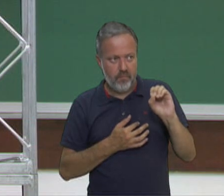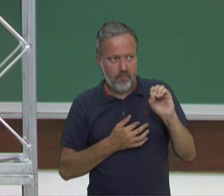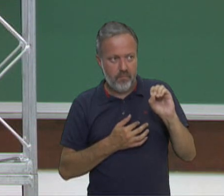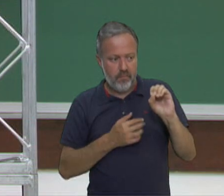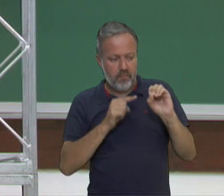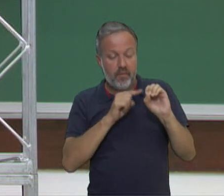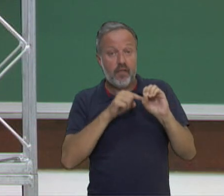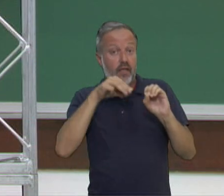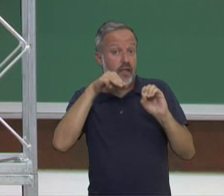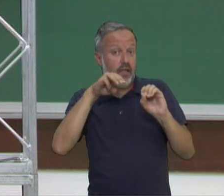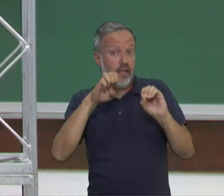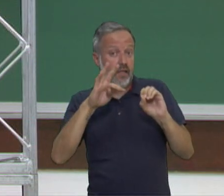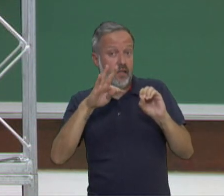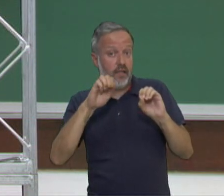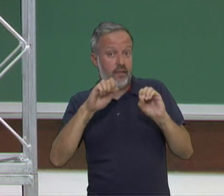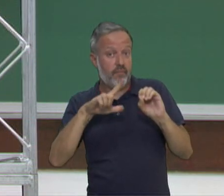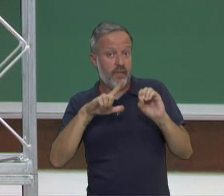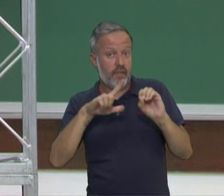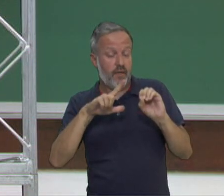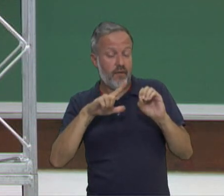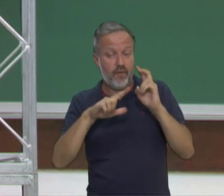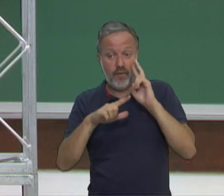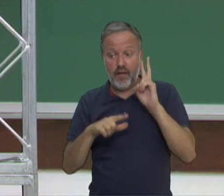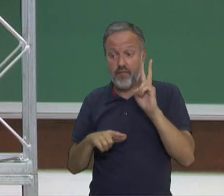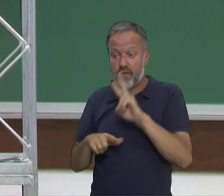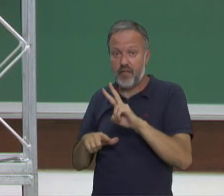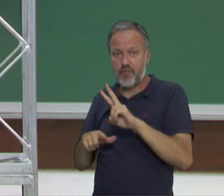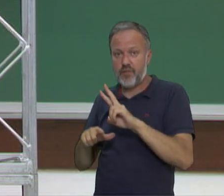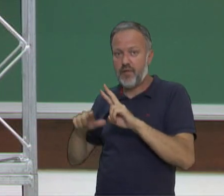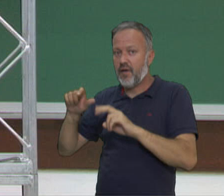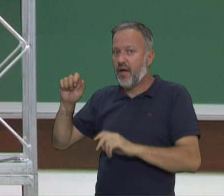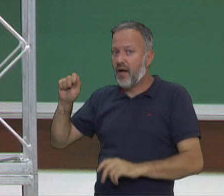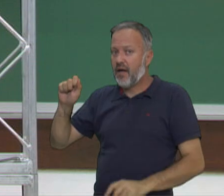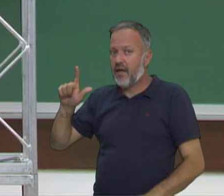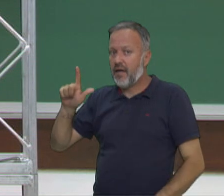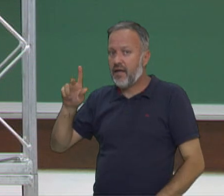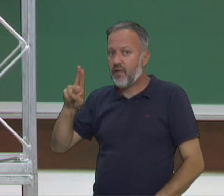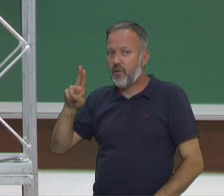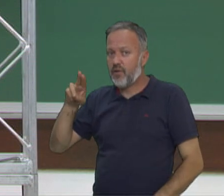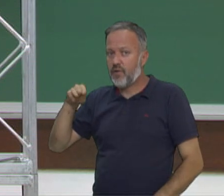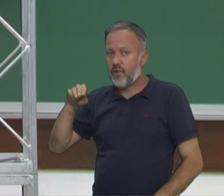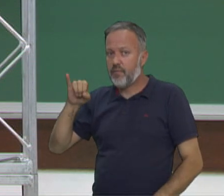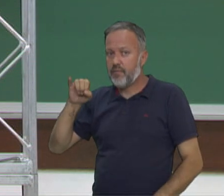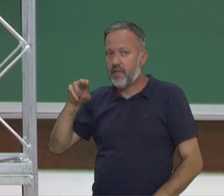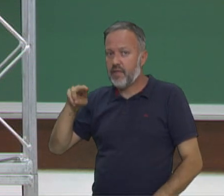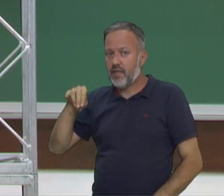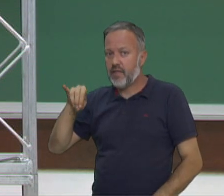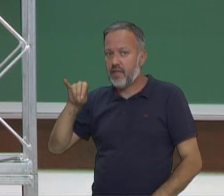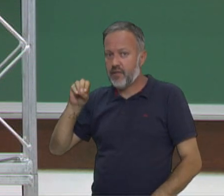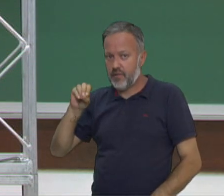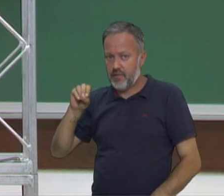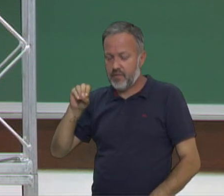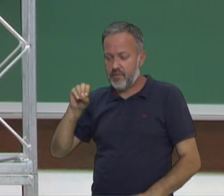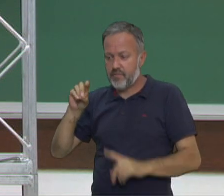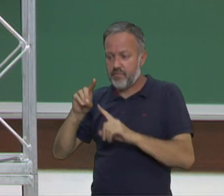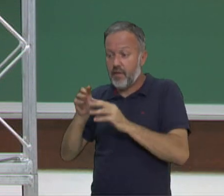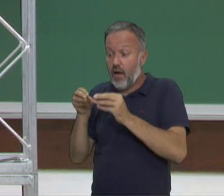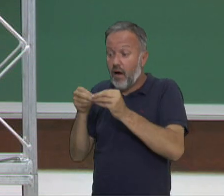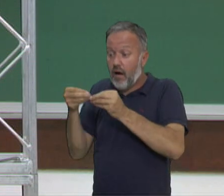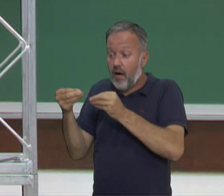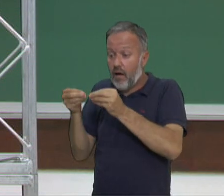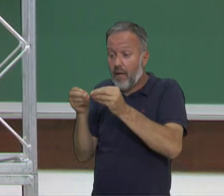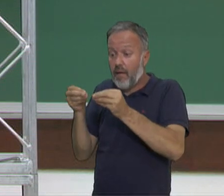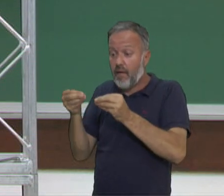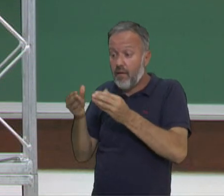ele é um metal. O alumínio ele já não é tão moldável quanto o ferro. Aí, dependendo do nível que ele é moldável, ele pode